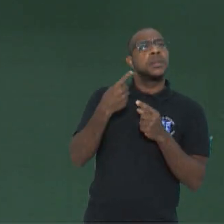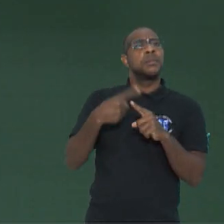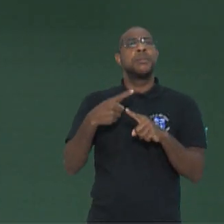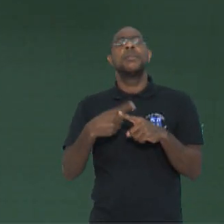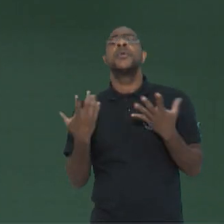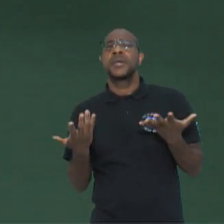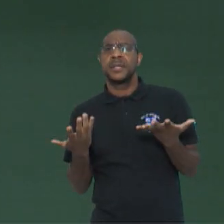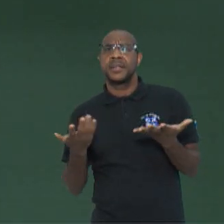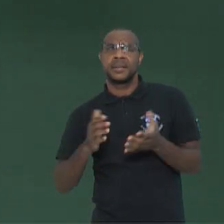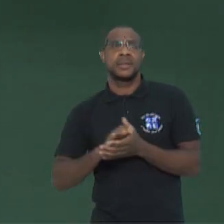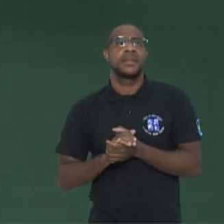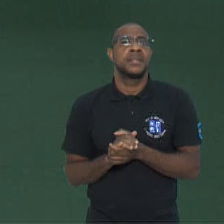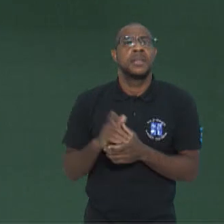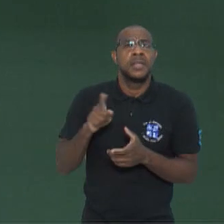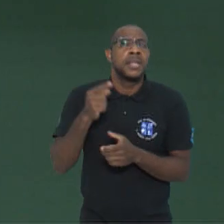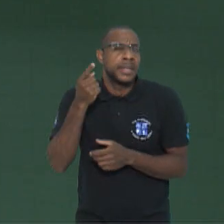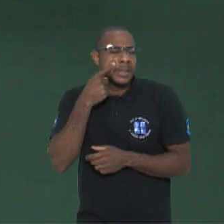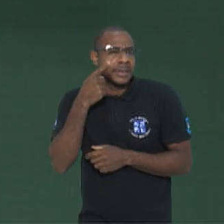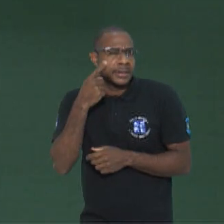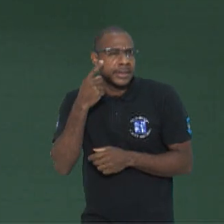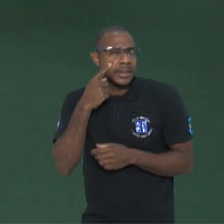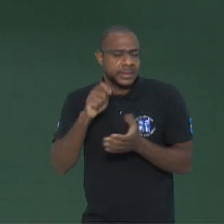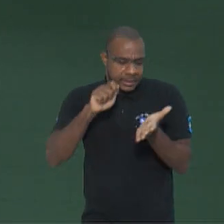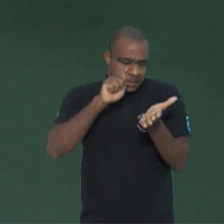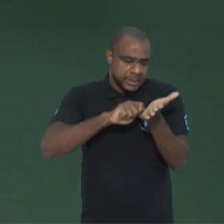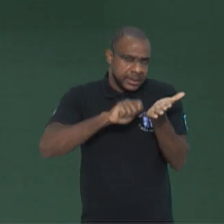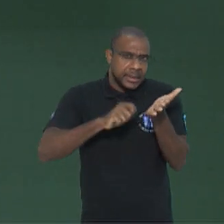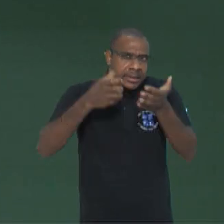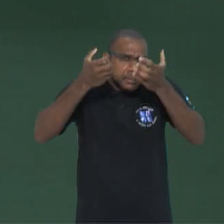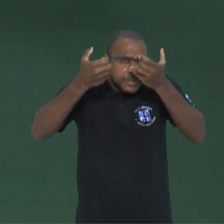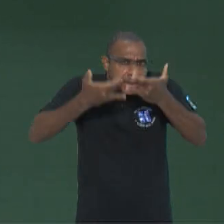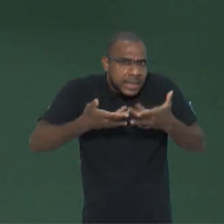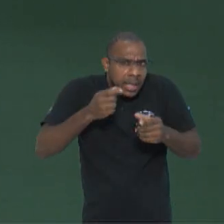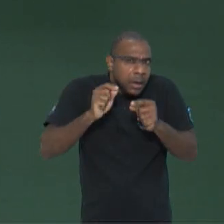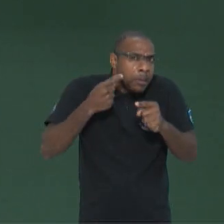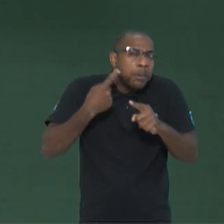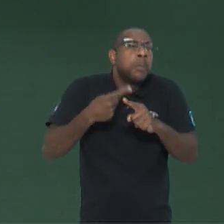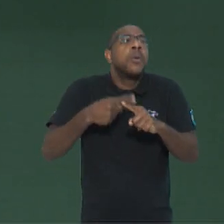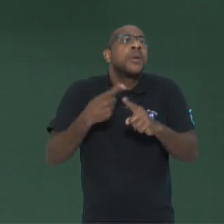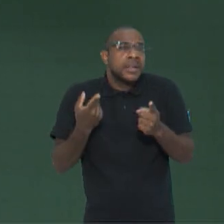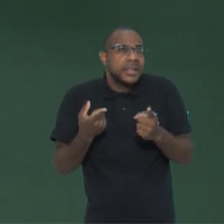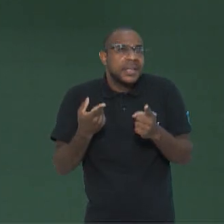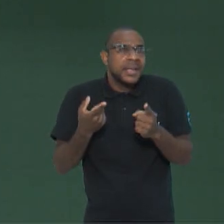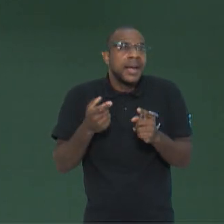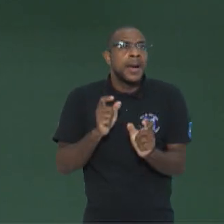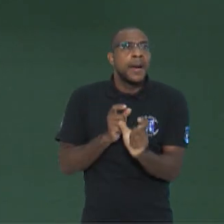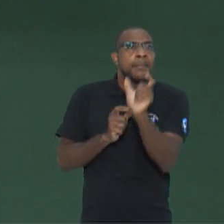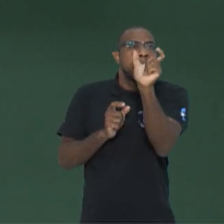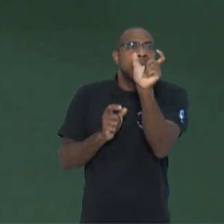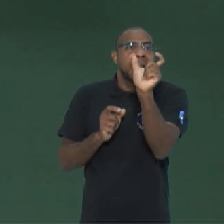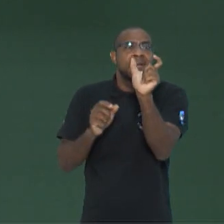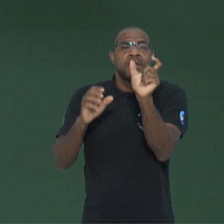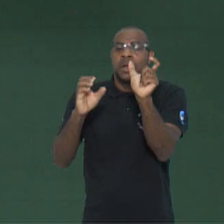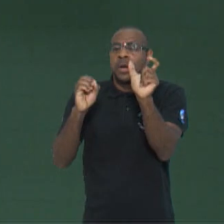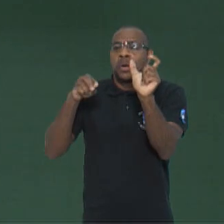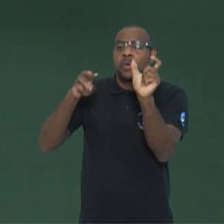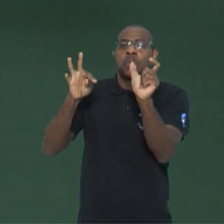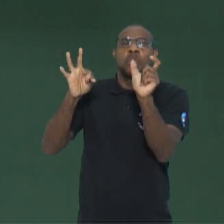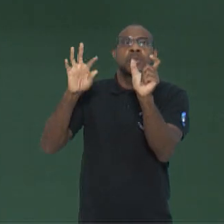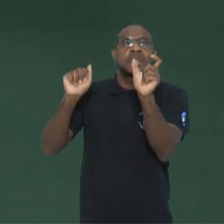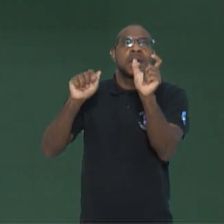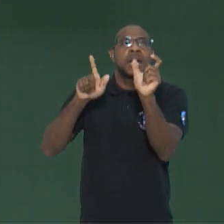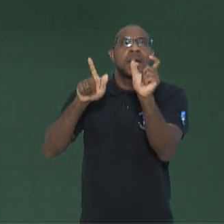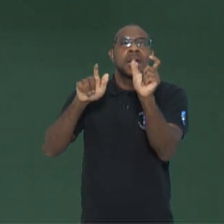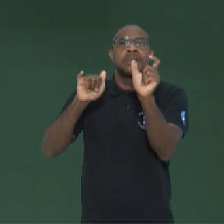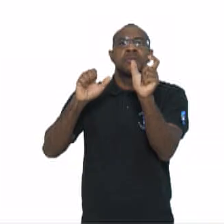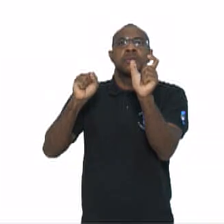será que não? Então, tentem formular aí uma explicação para a palavra contagioso ser escrita com